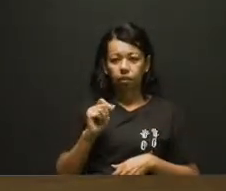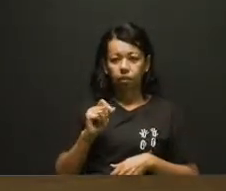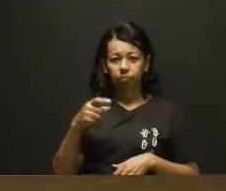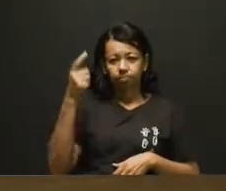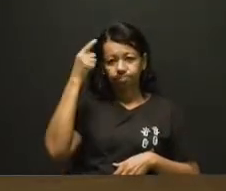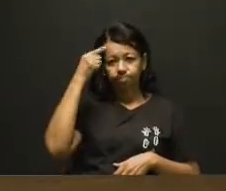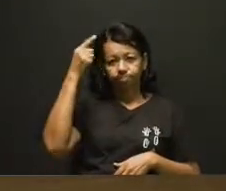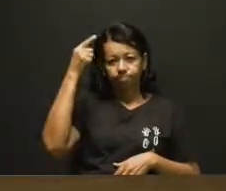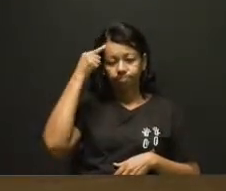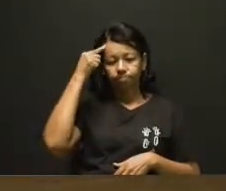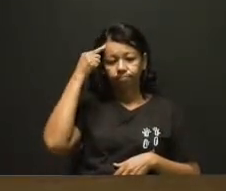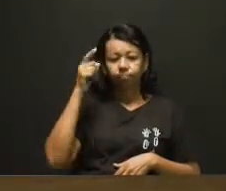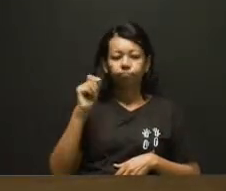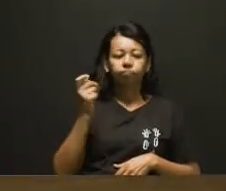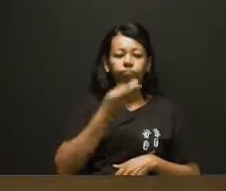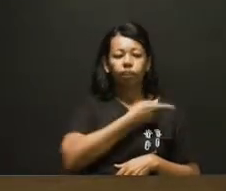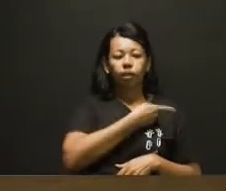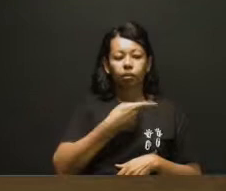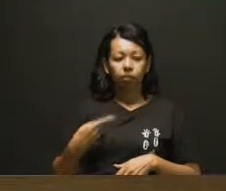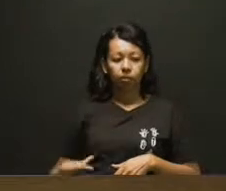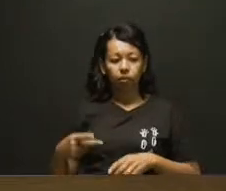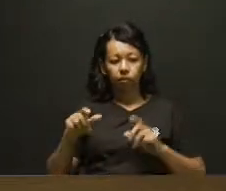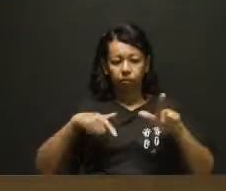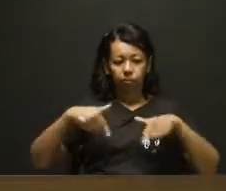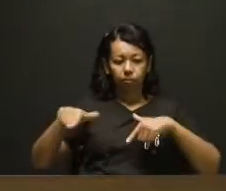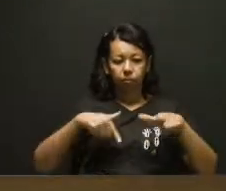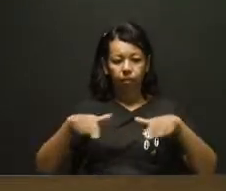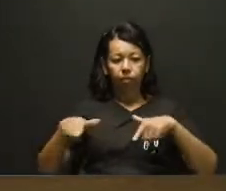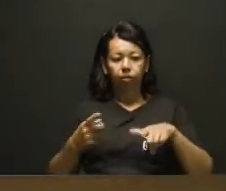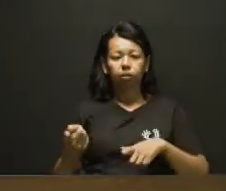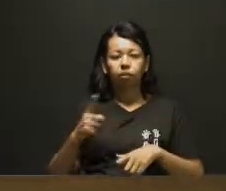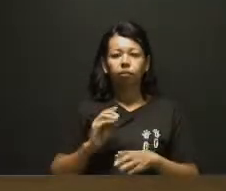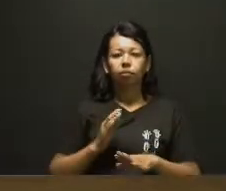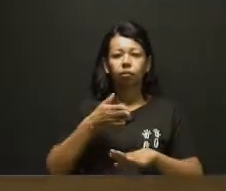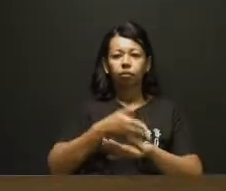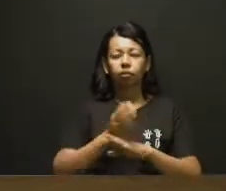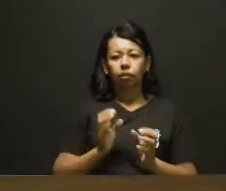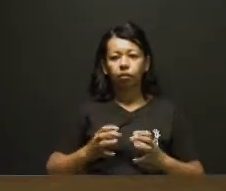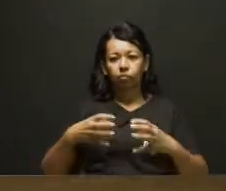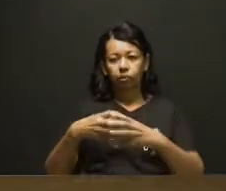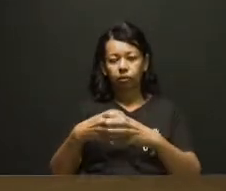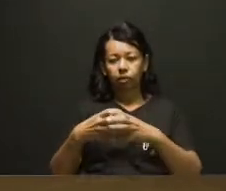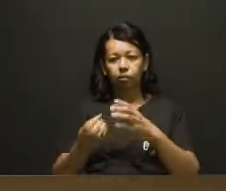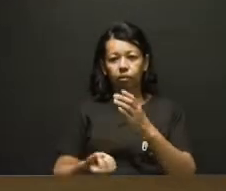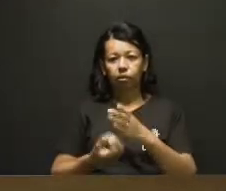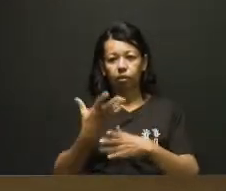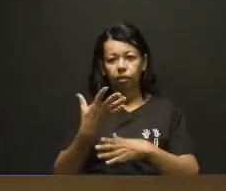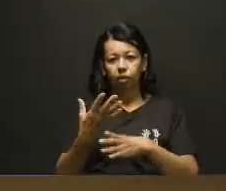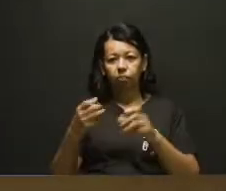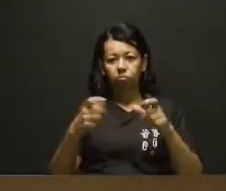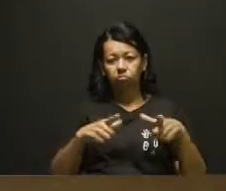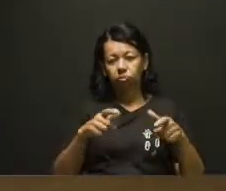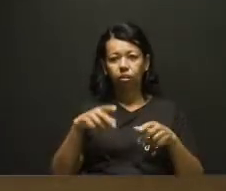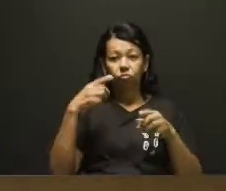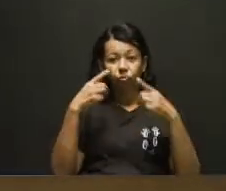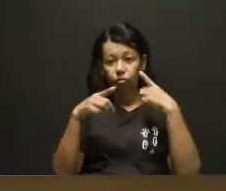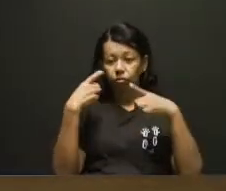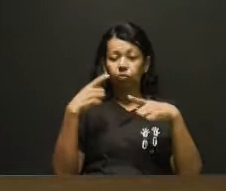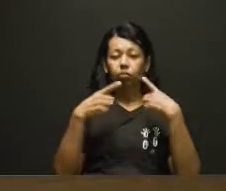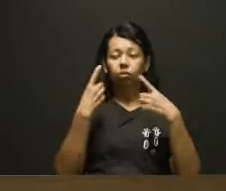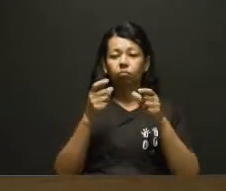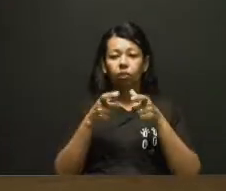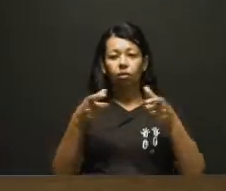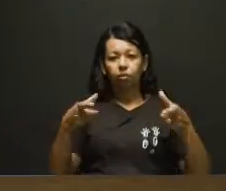idéia do do presidente está trabalhando essa situação dentro da comissão e até criar um fórum de discussão e tão